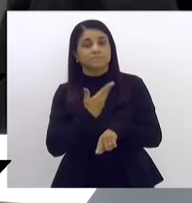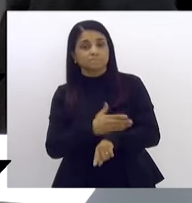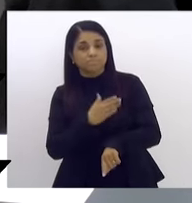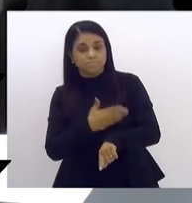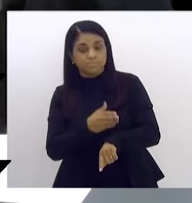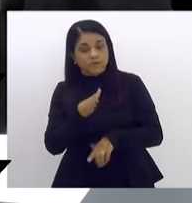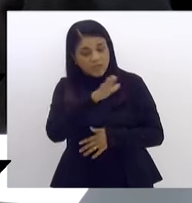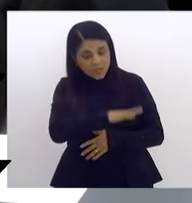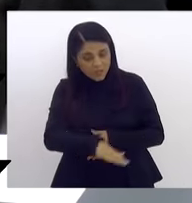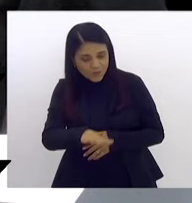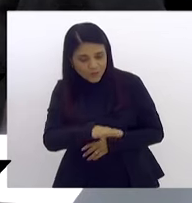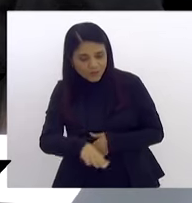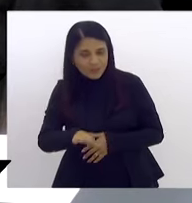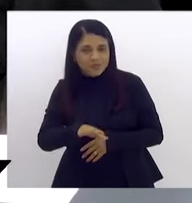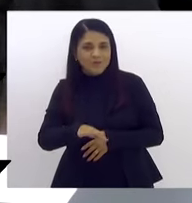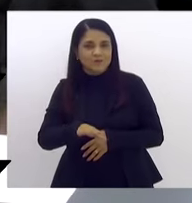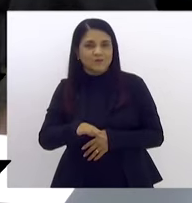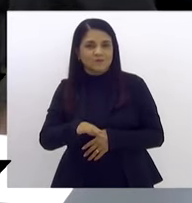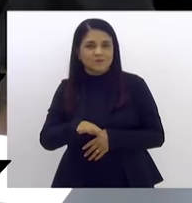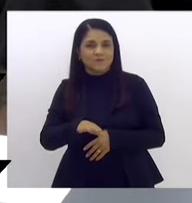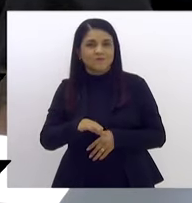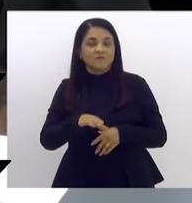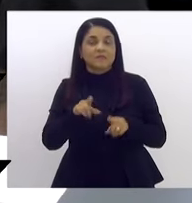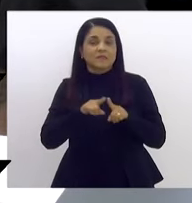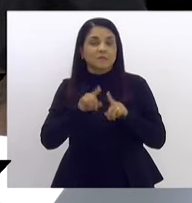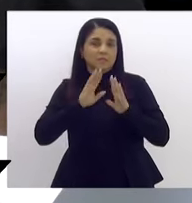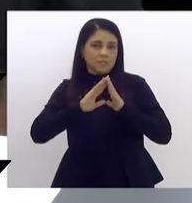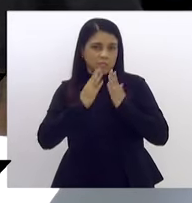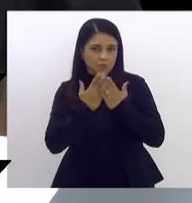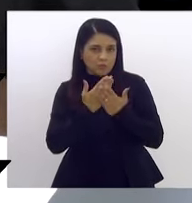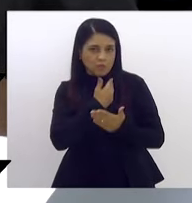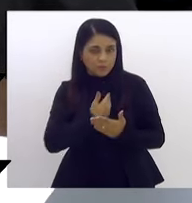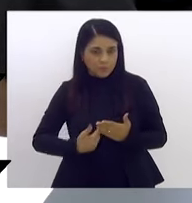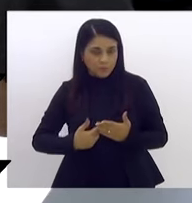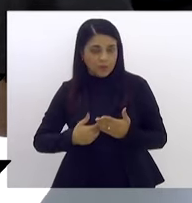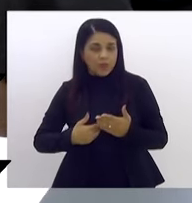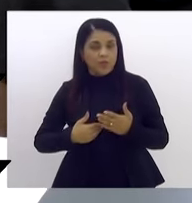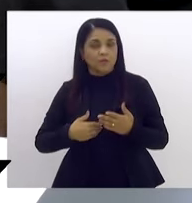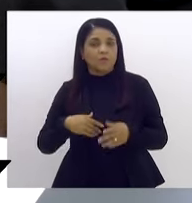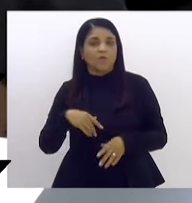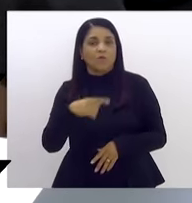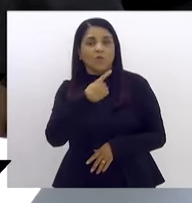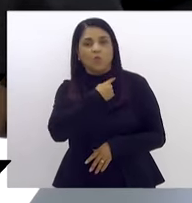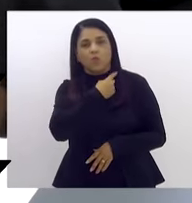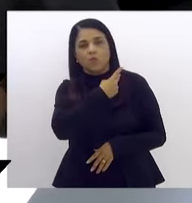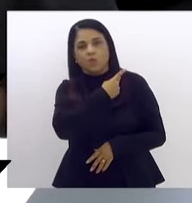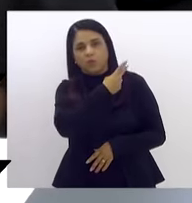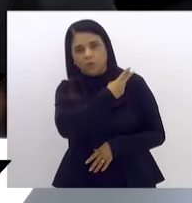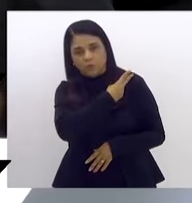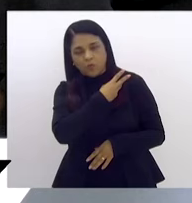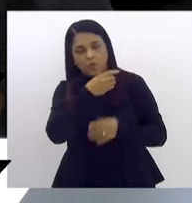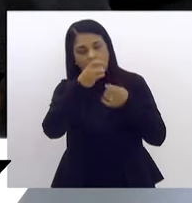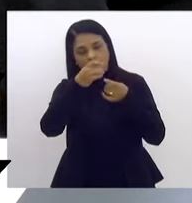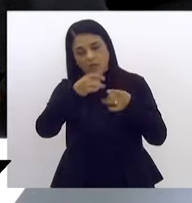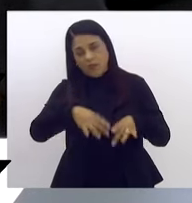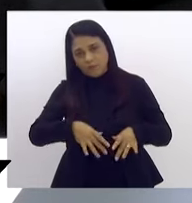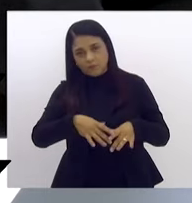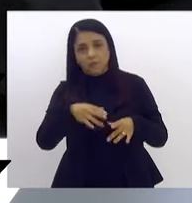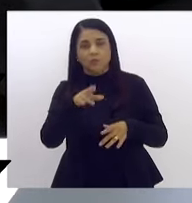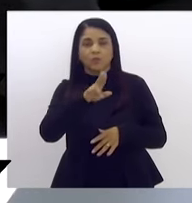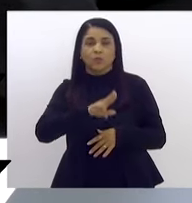infantil que é muito comum nas escolas públicas mas que depois é abandonada no Ensino Fundamental e Médio das nossas escolas particulares em